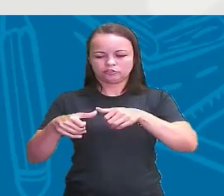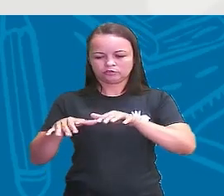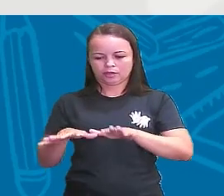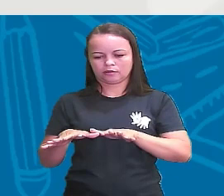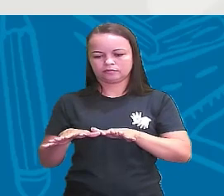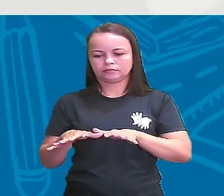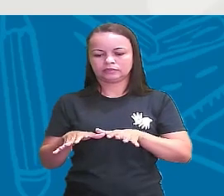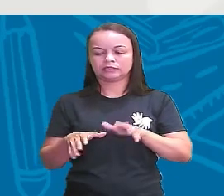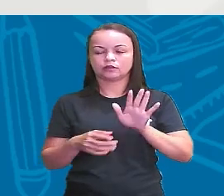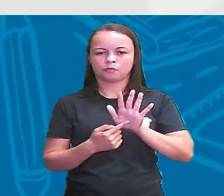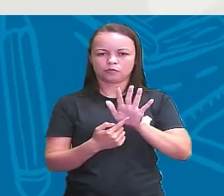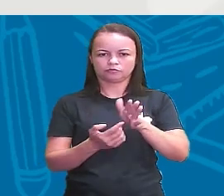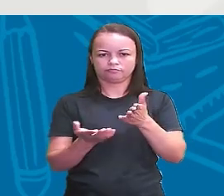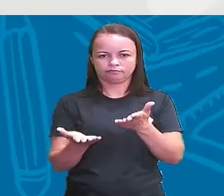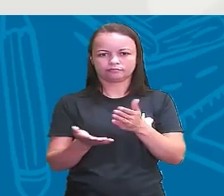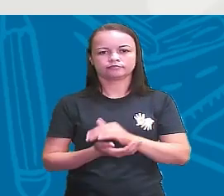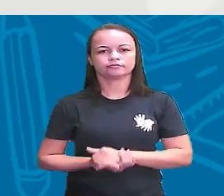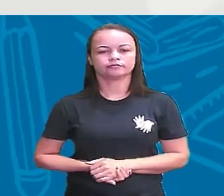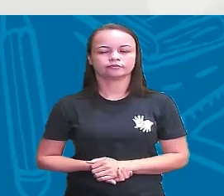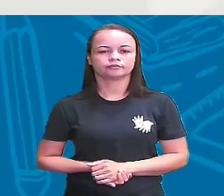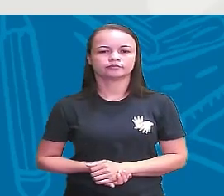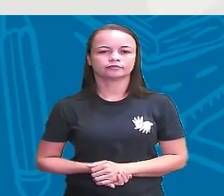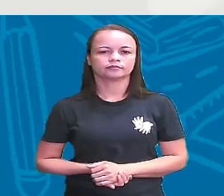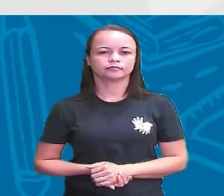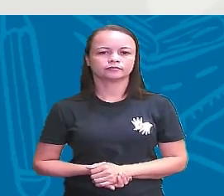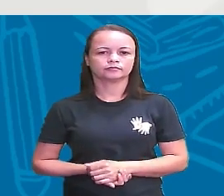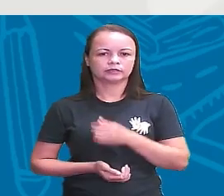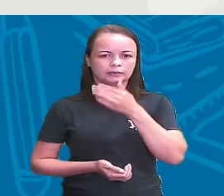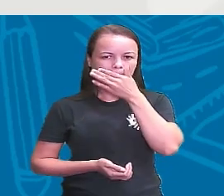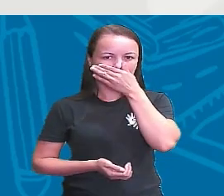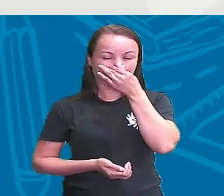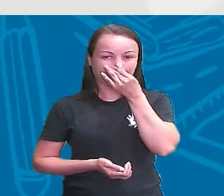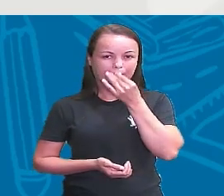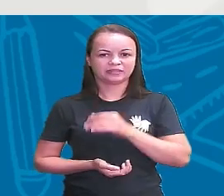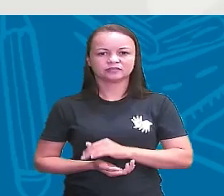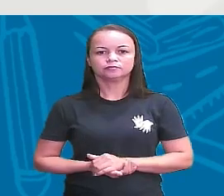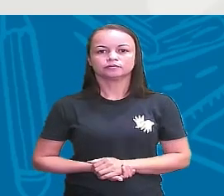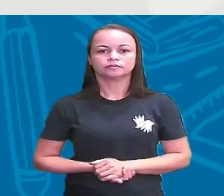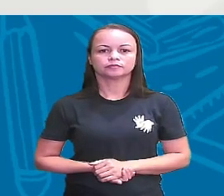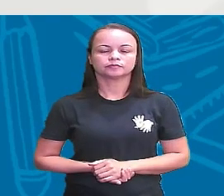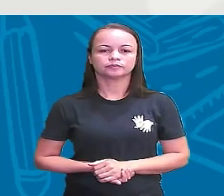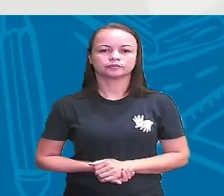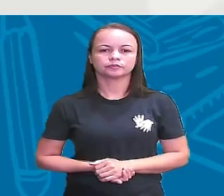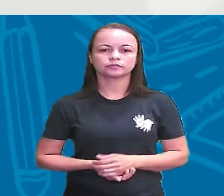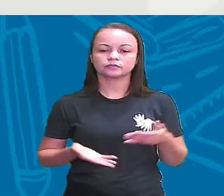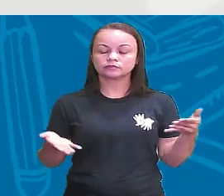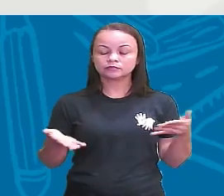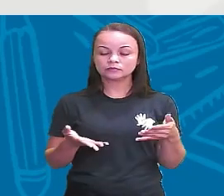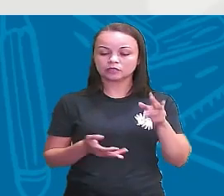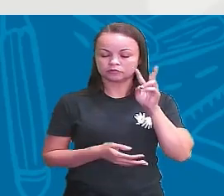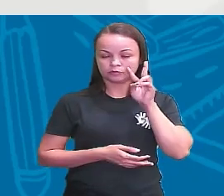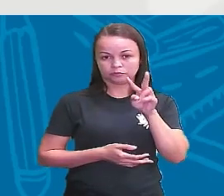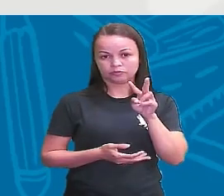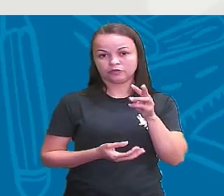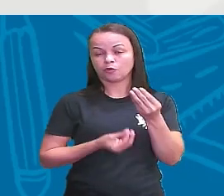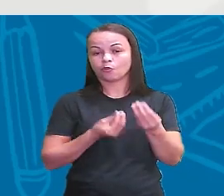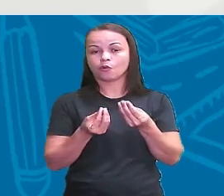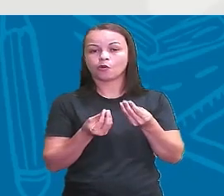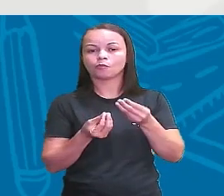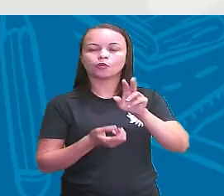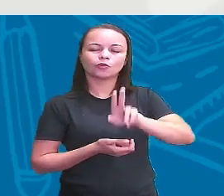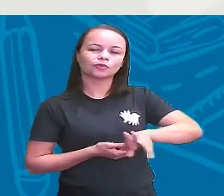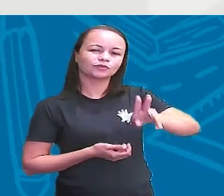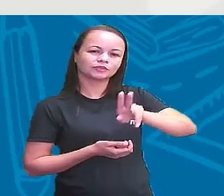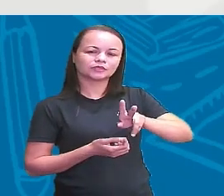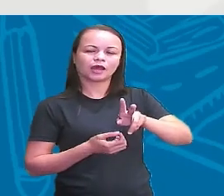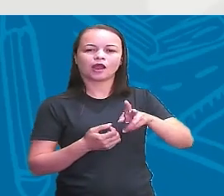no presente do indicativo, tá bom? Agora, a gente vai ver quando é que a gente usa o verbo ser e